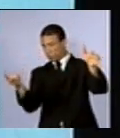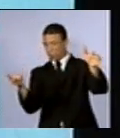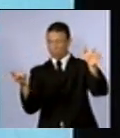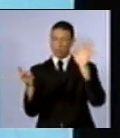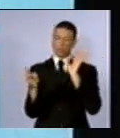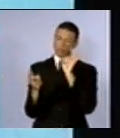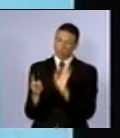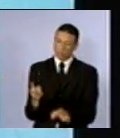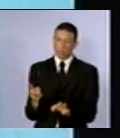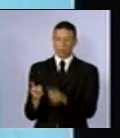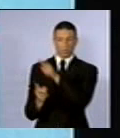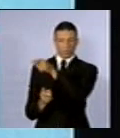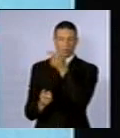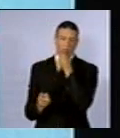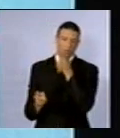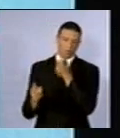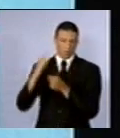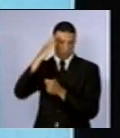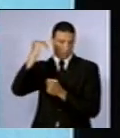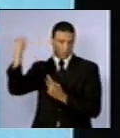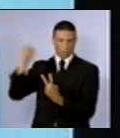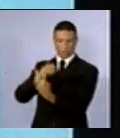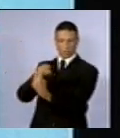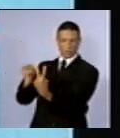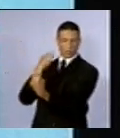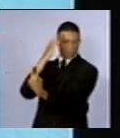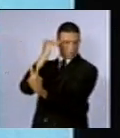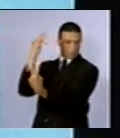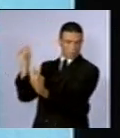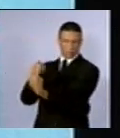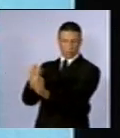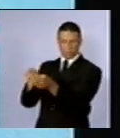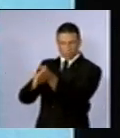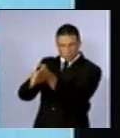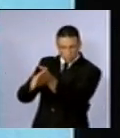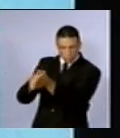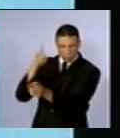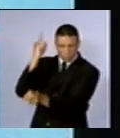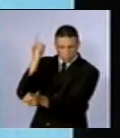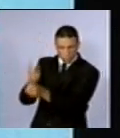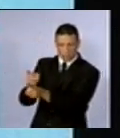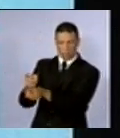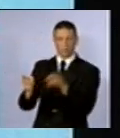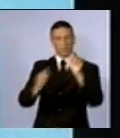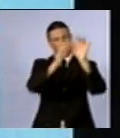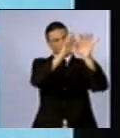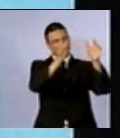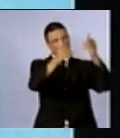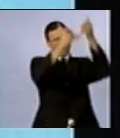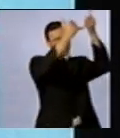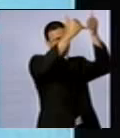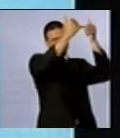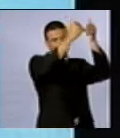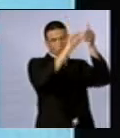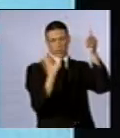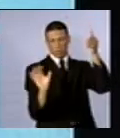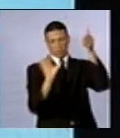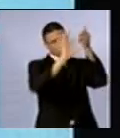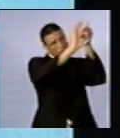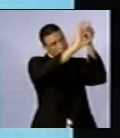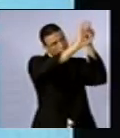é de Lipper e Nancy, eles estabeleceram uma correlação com a quantidade de cabos ou de